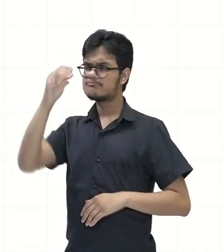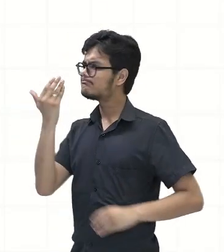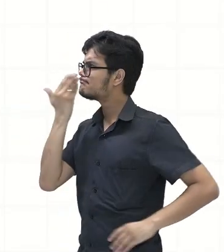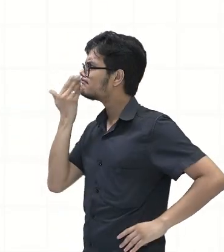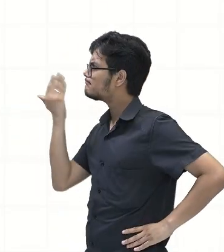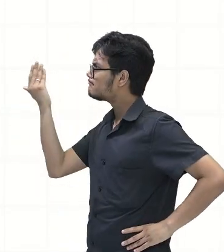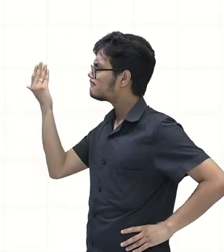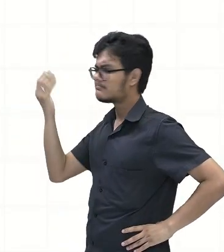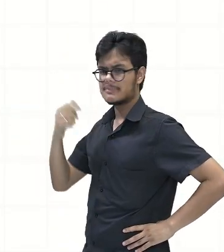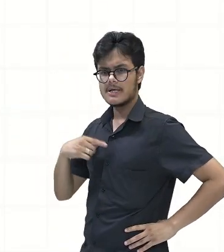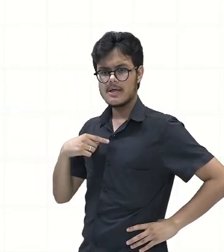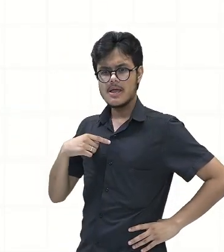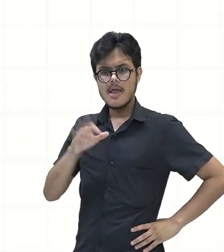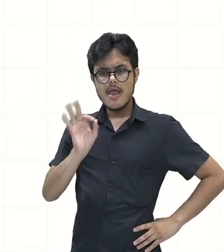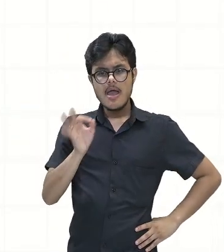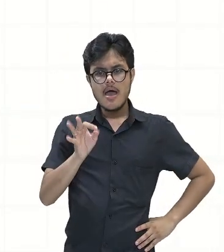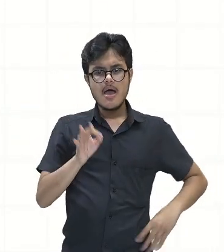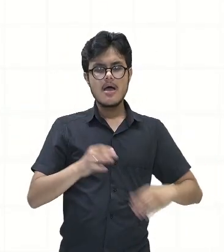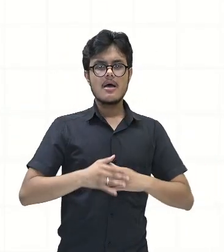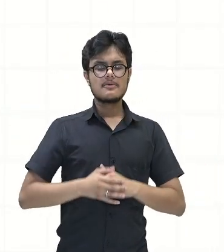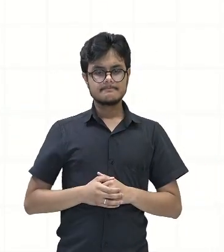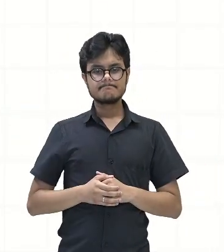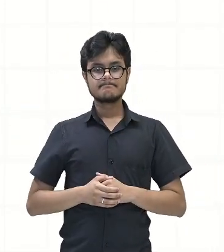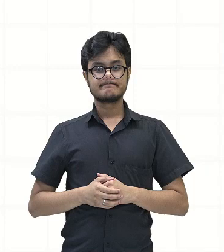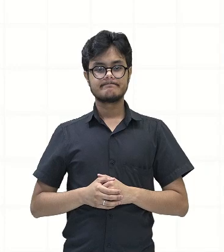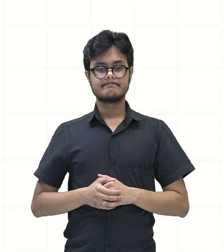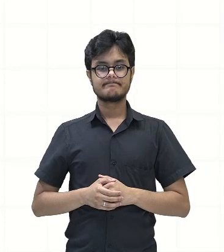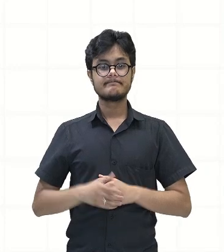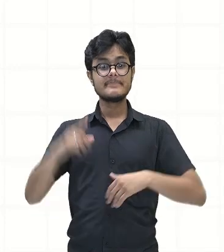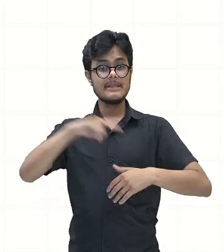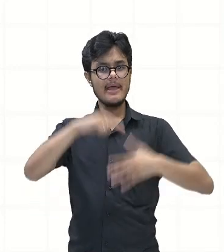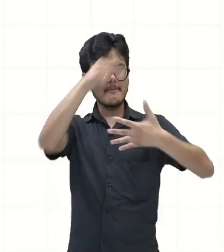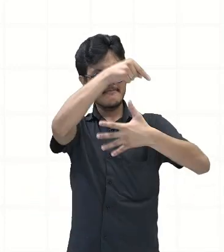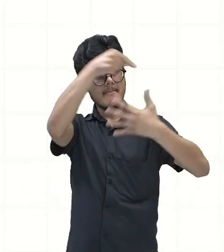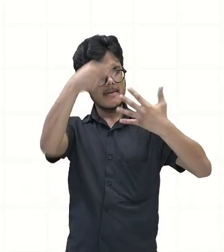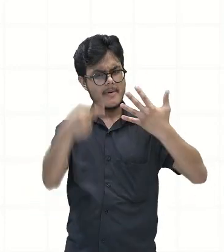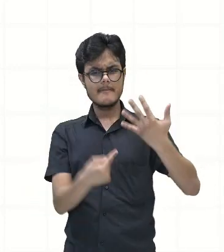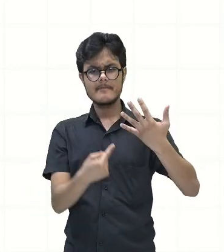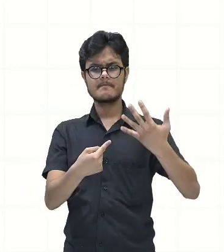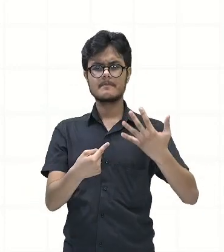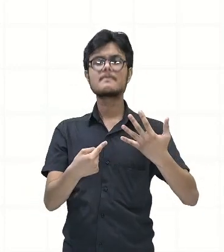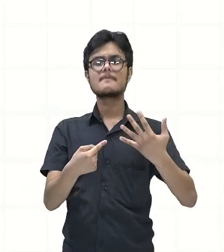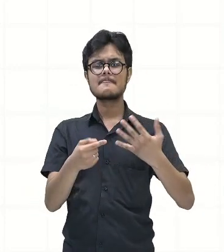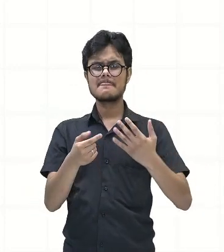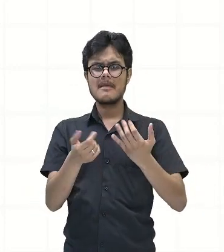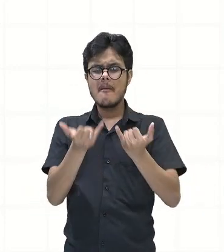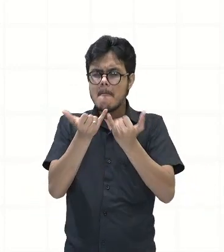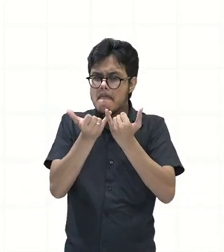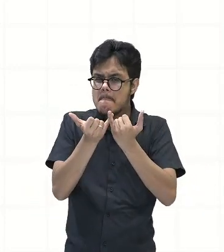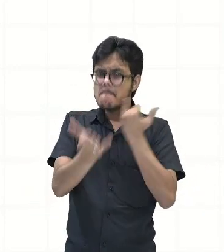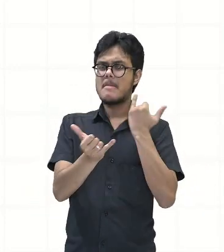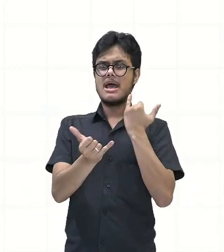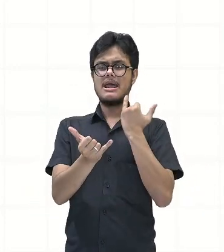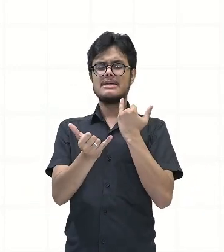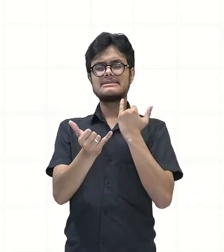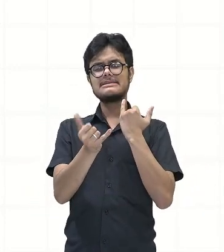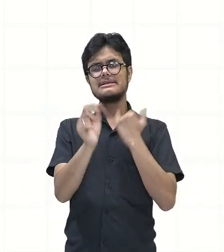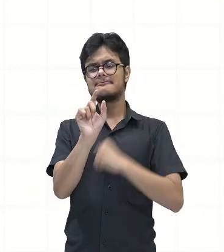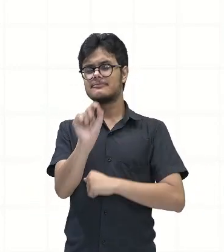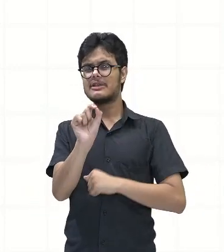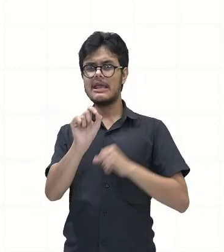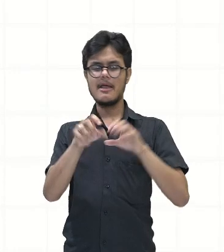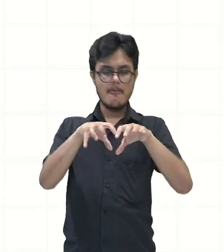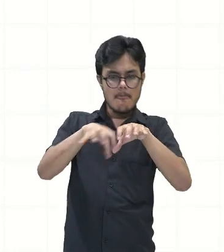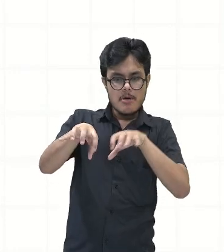A gente tem as mesmas subunidades de relevo, como se fosse aí um recorte, né,